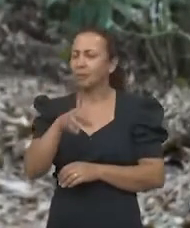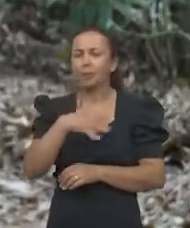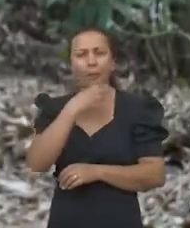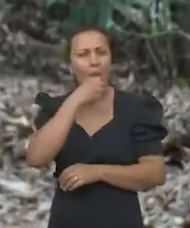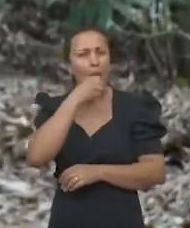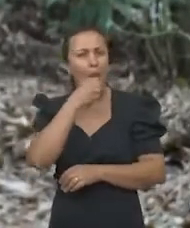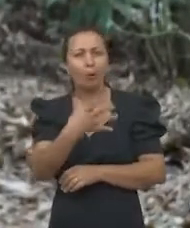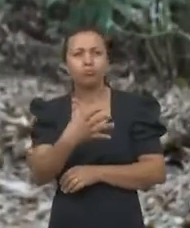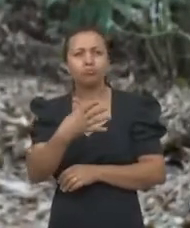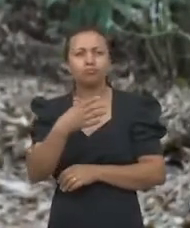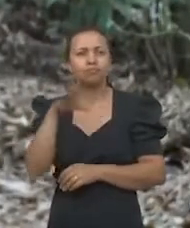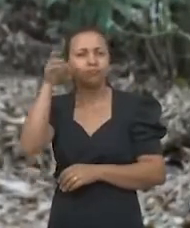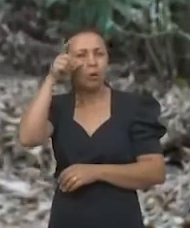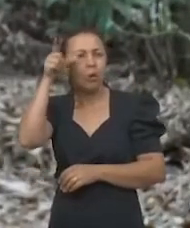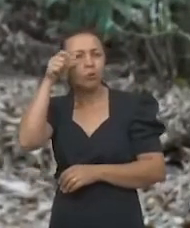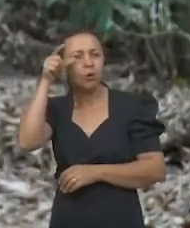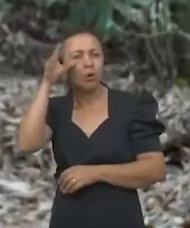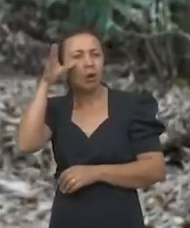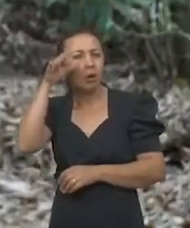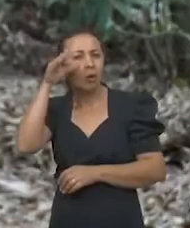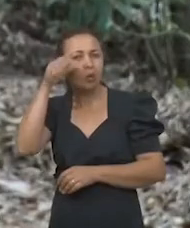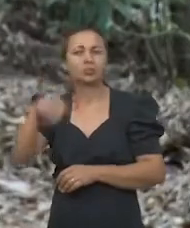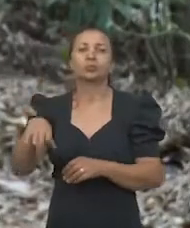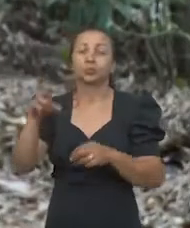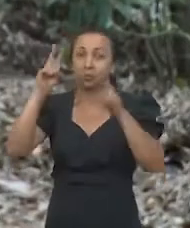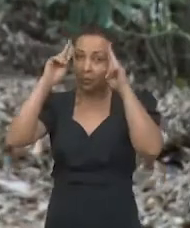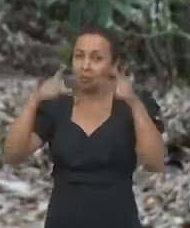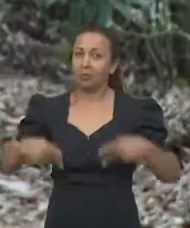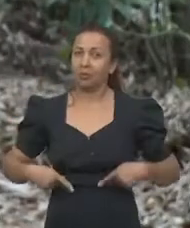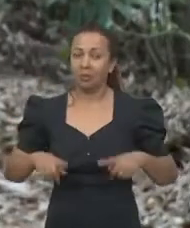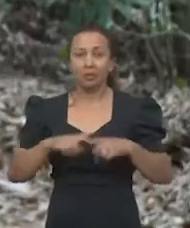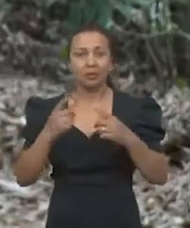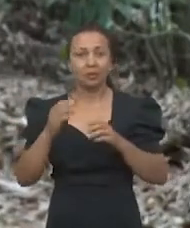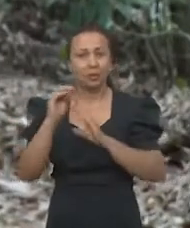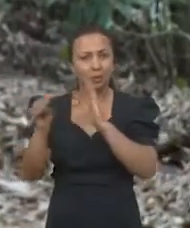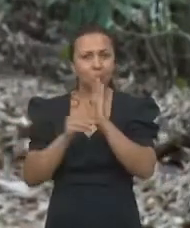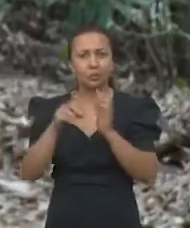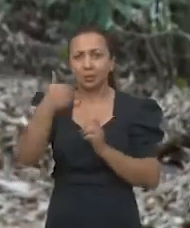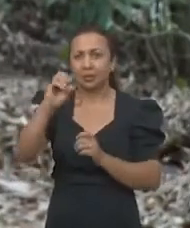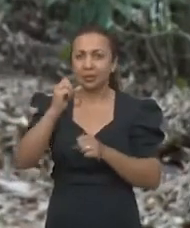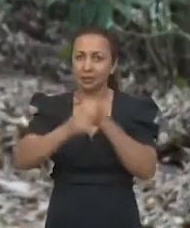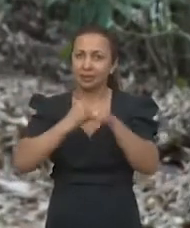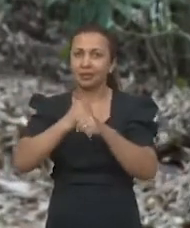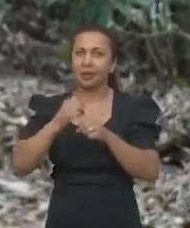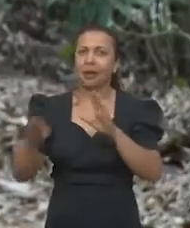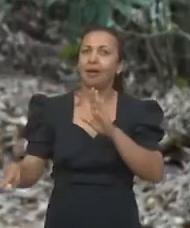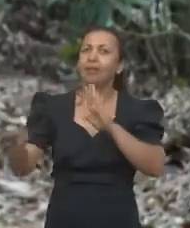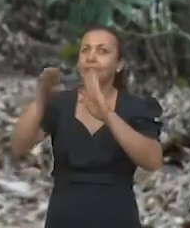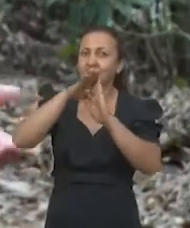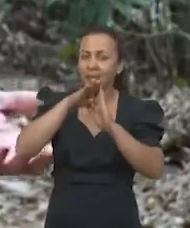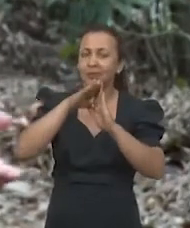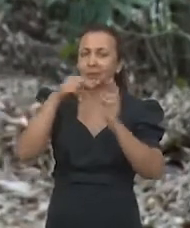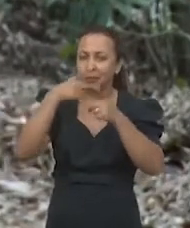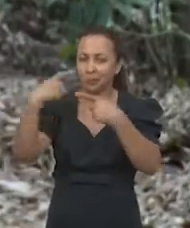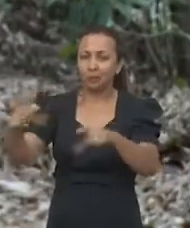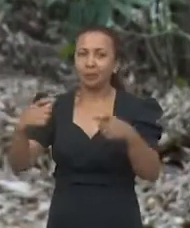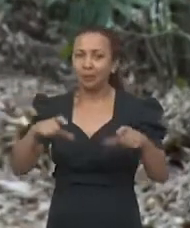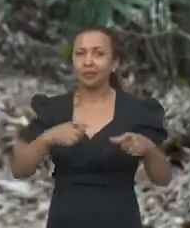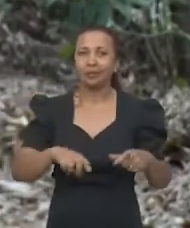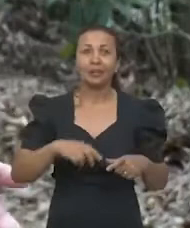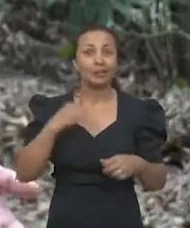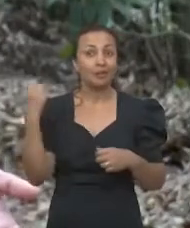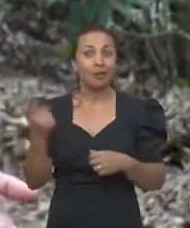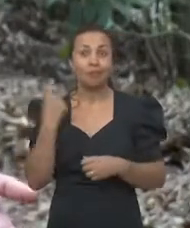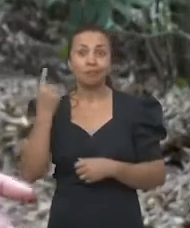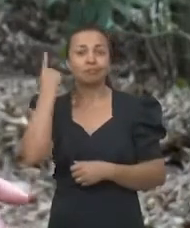mais fascinantes desenvolvidas pelo ser humano e que nas últimas décadas tem alcançado patamares inéditos devido à quantidade